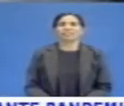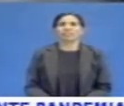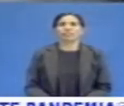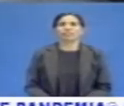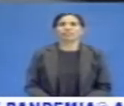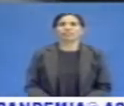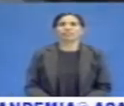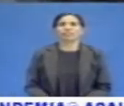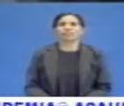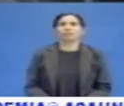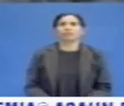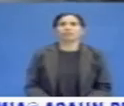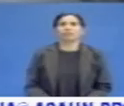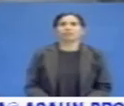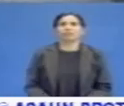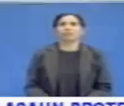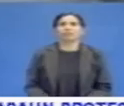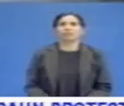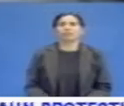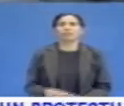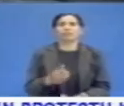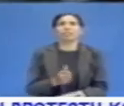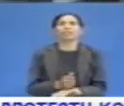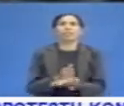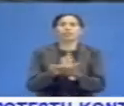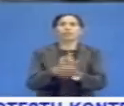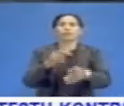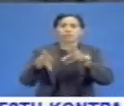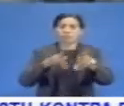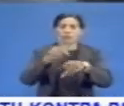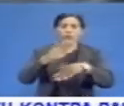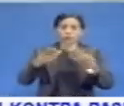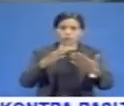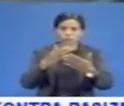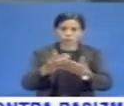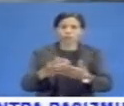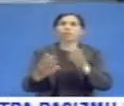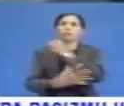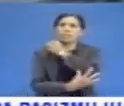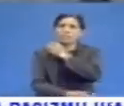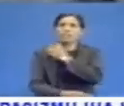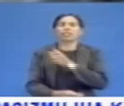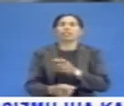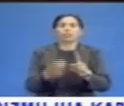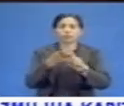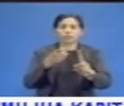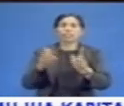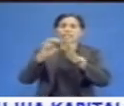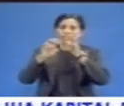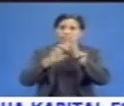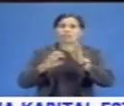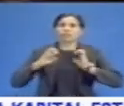Gesto sirene hatudo de huse apoio carida de cidadão nebe mukit no sofre efeito huse estado emergency no